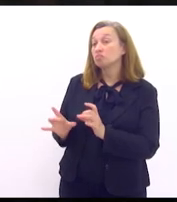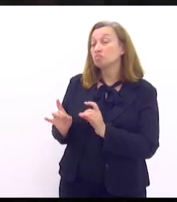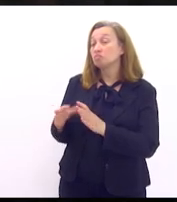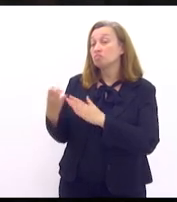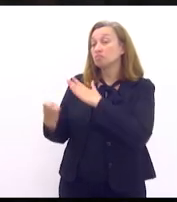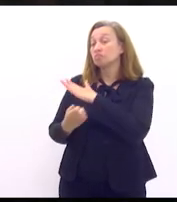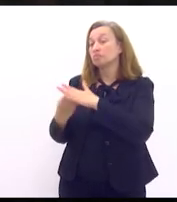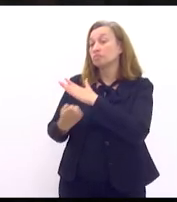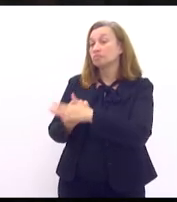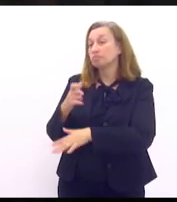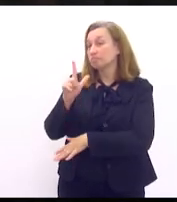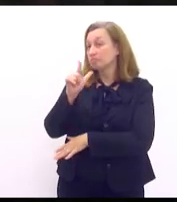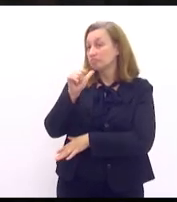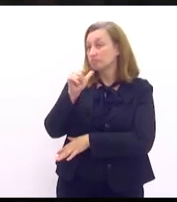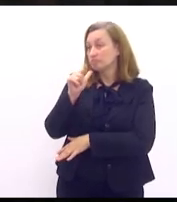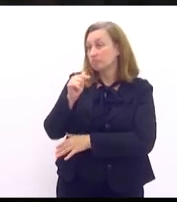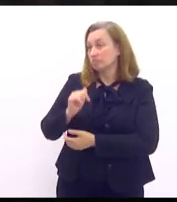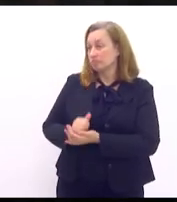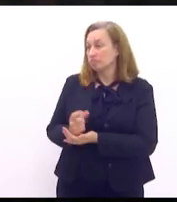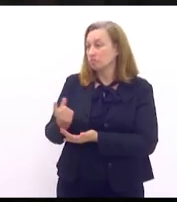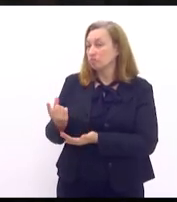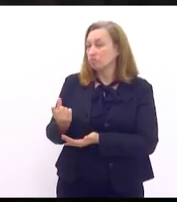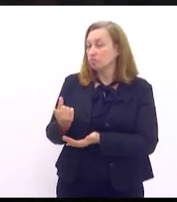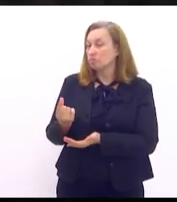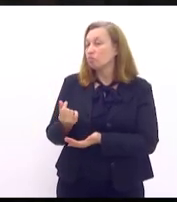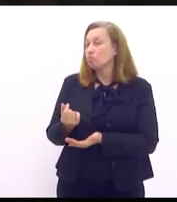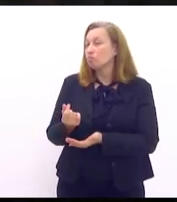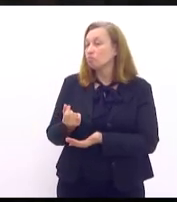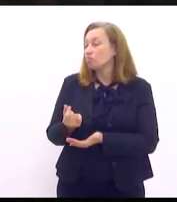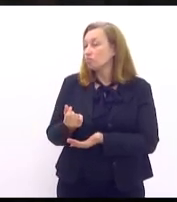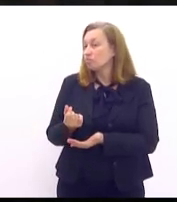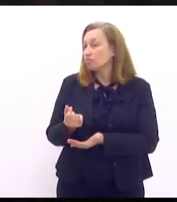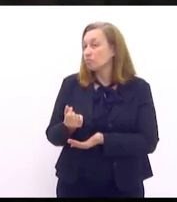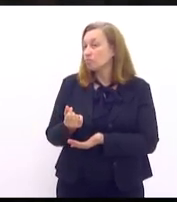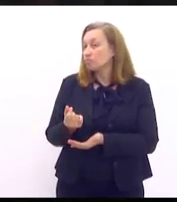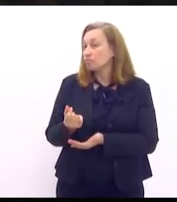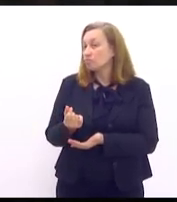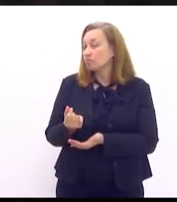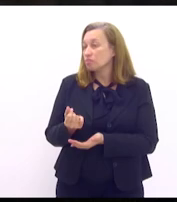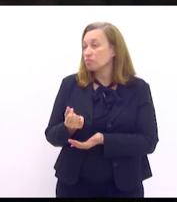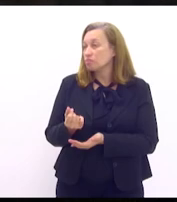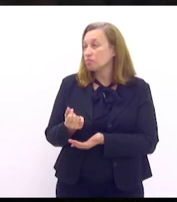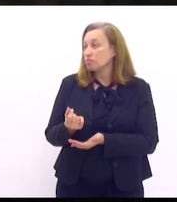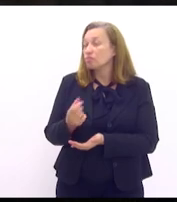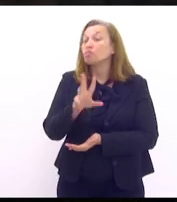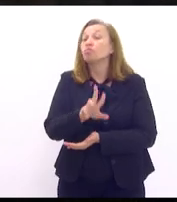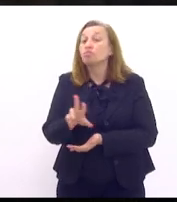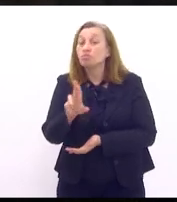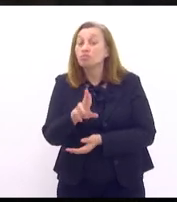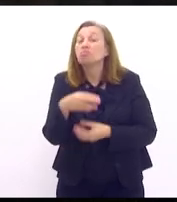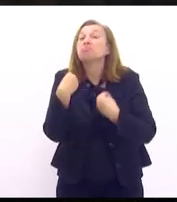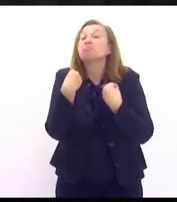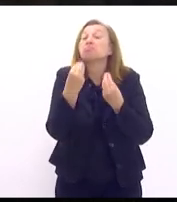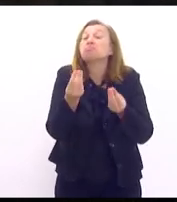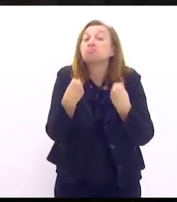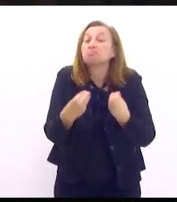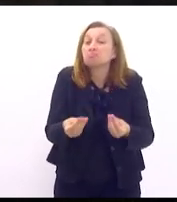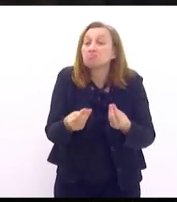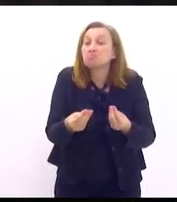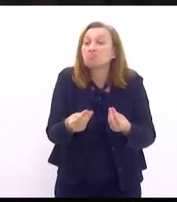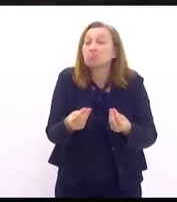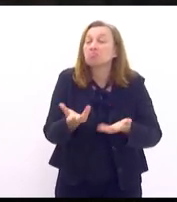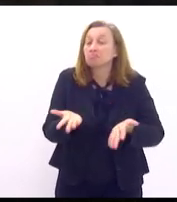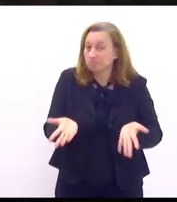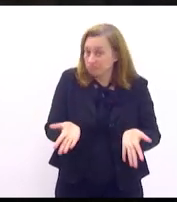ele deveria servir para ser algo estruturante, pelo menos era o discurso daqueles que defendiam a privatização da